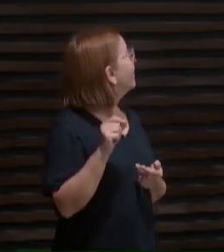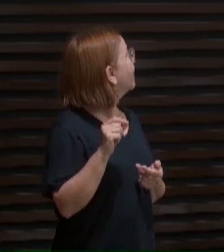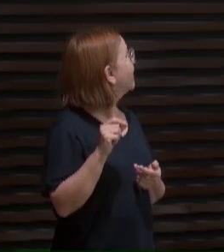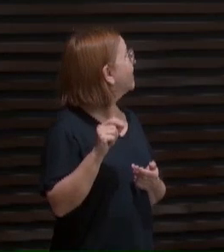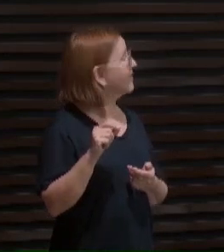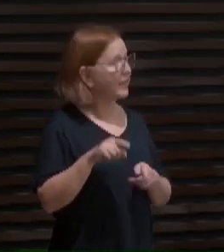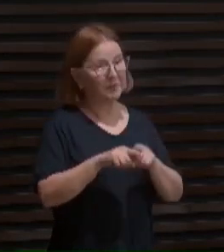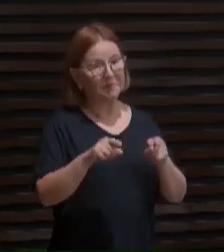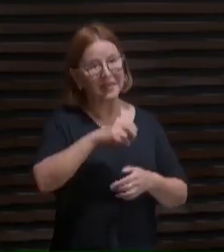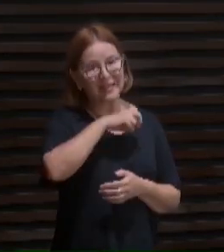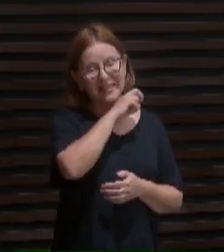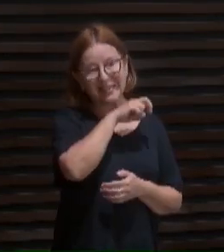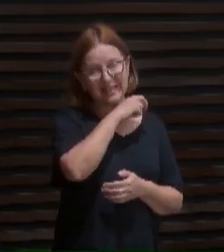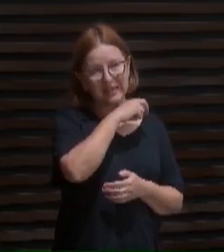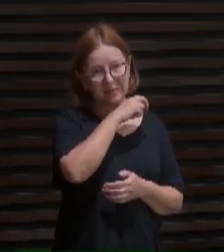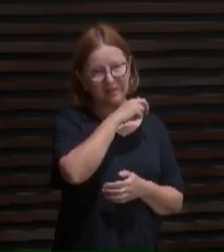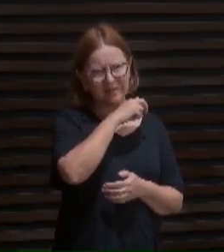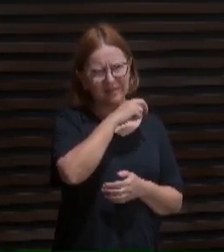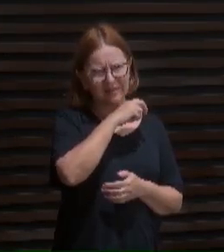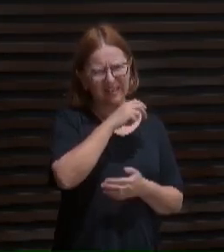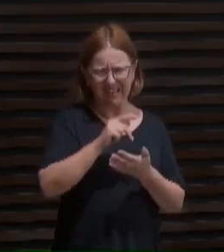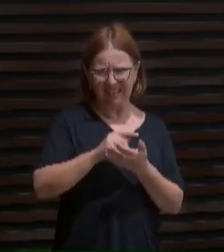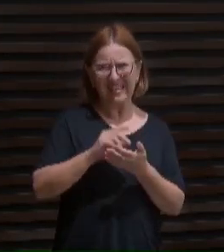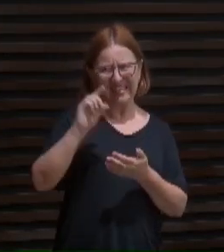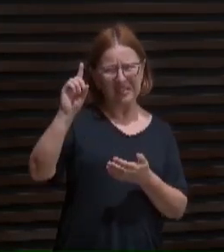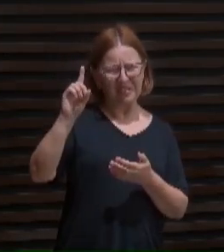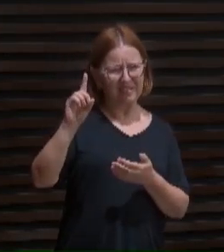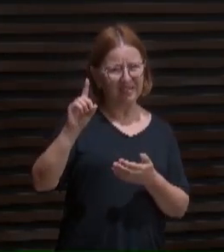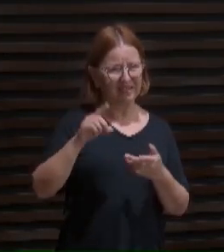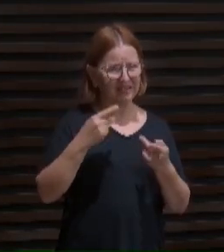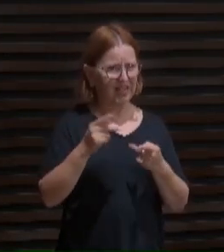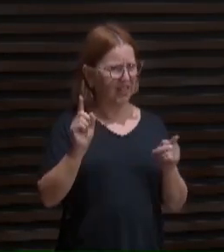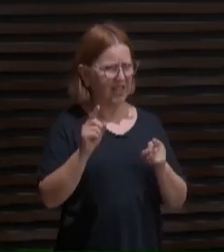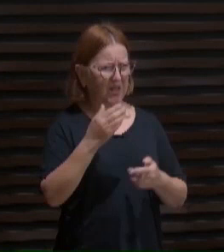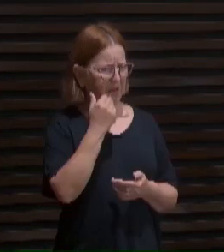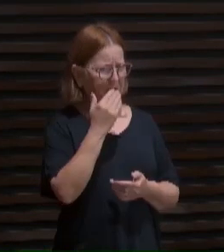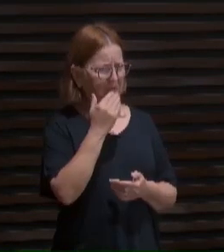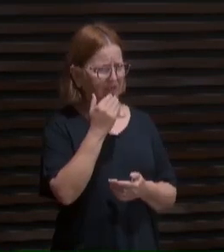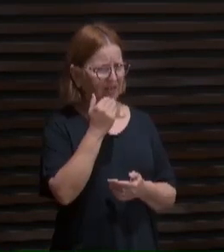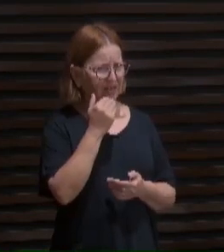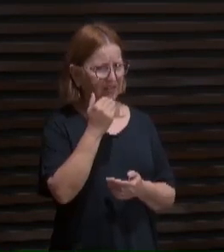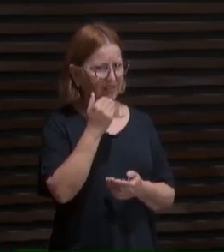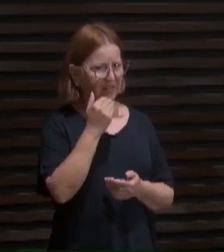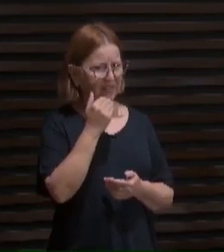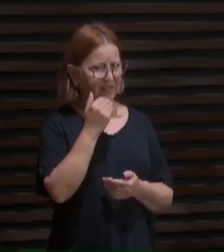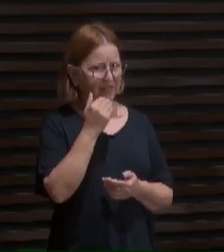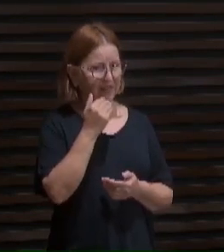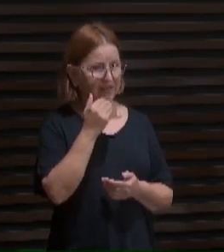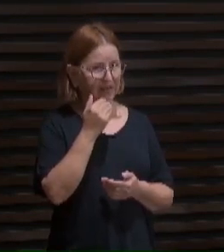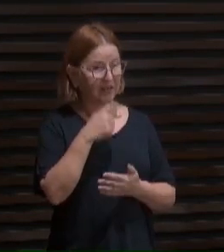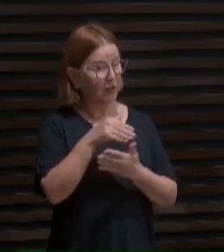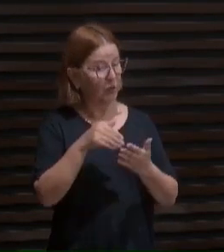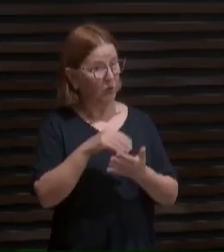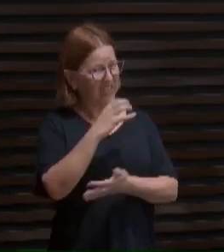Mas a serpente, ela diz, é assim que Deus disse: não comereis de toda a